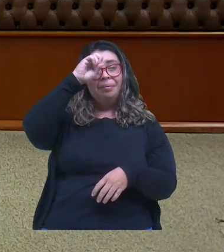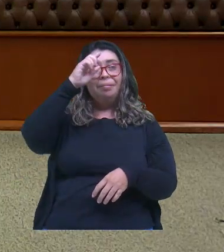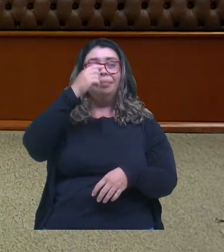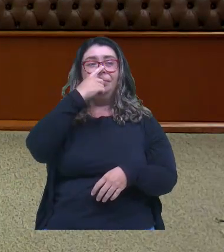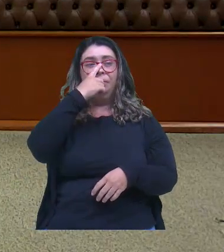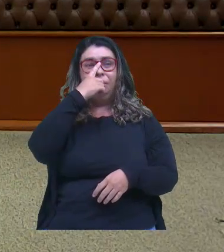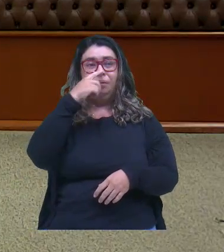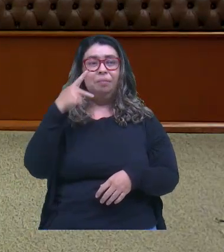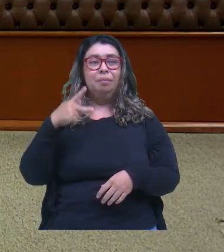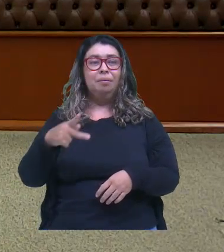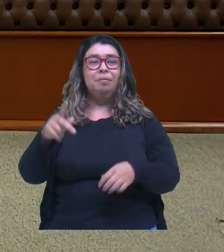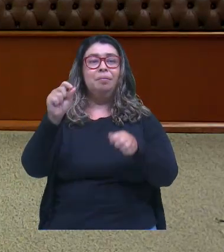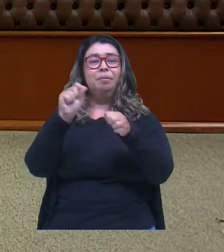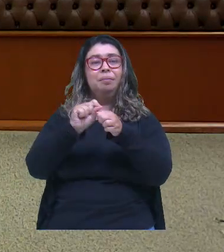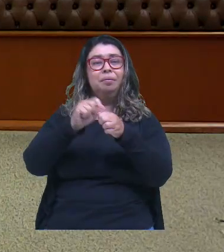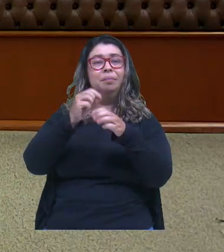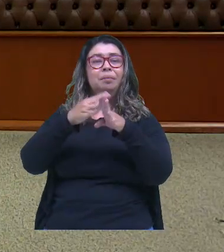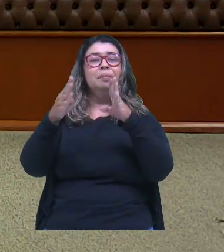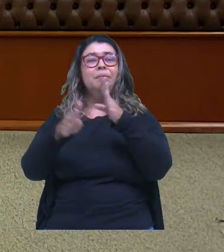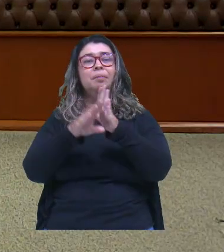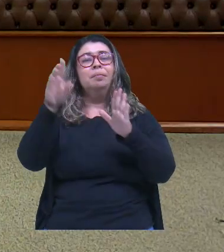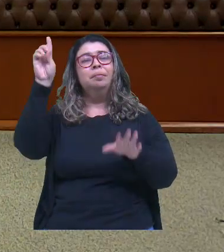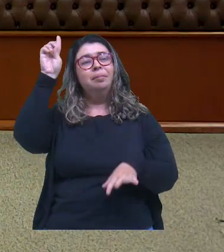que vamos angariando todos os dias,